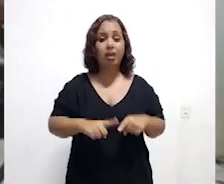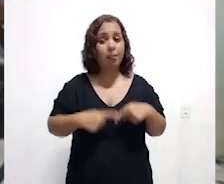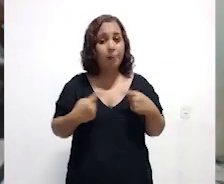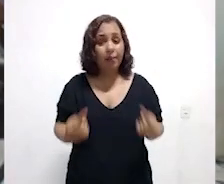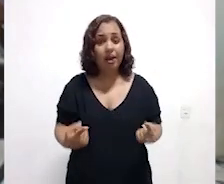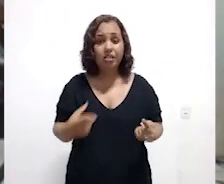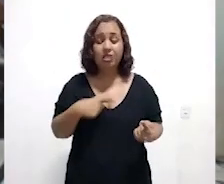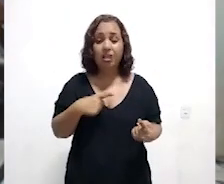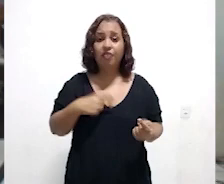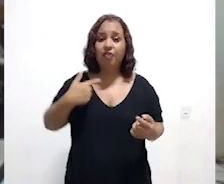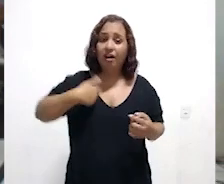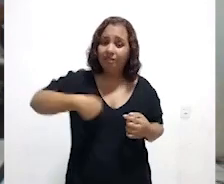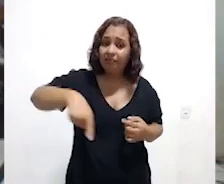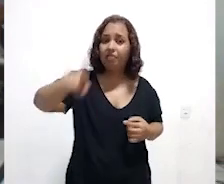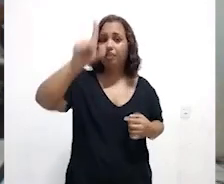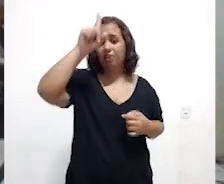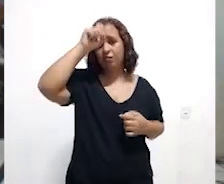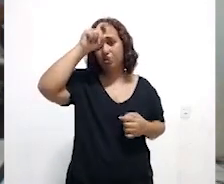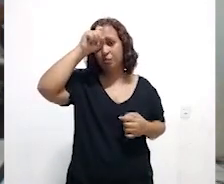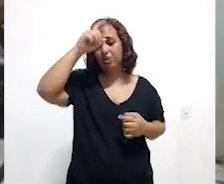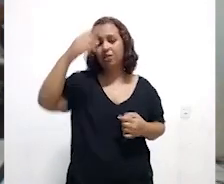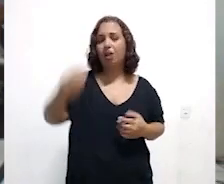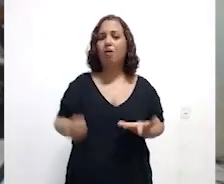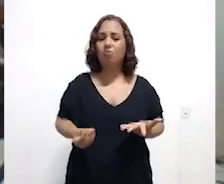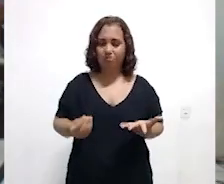ao hospital, entubado.